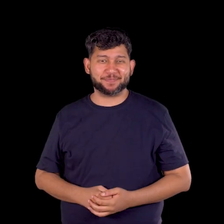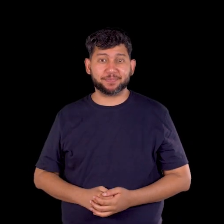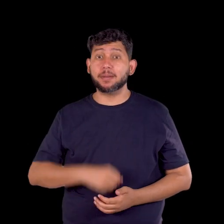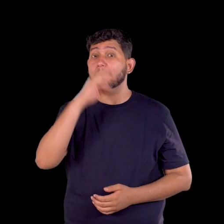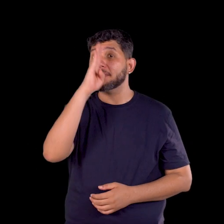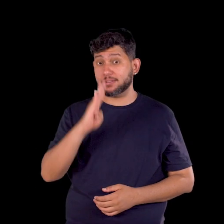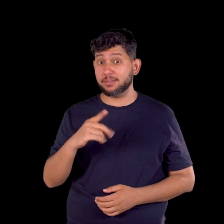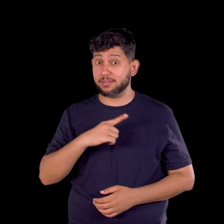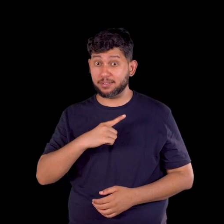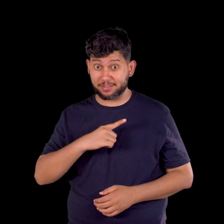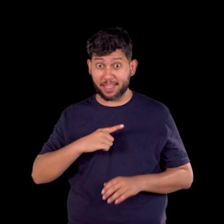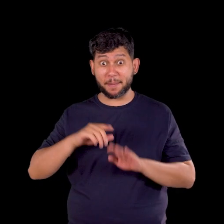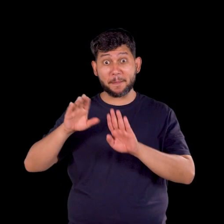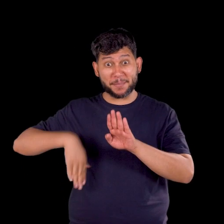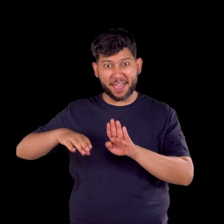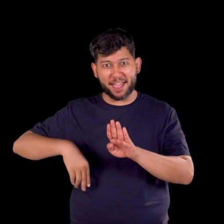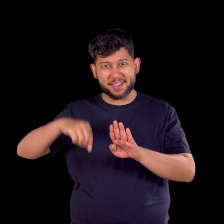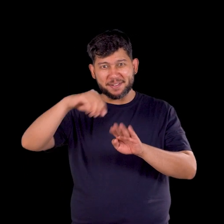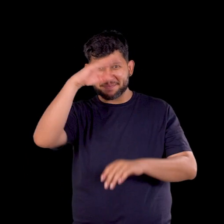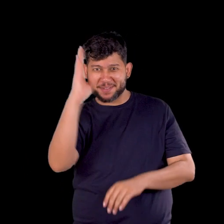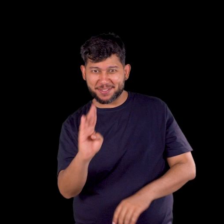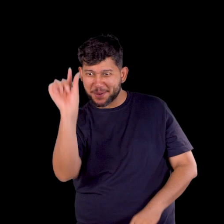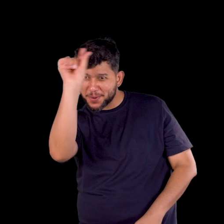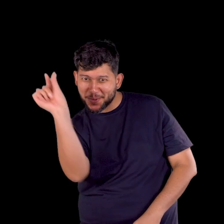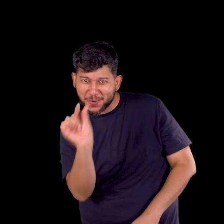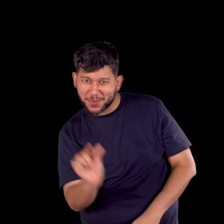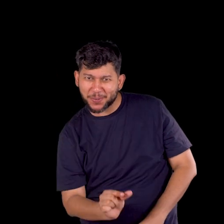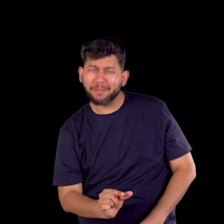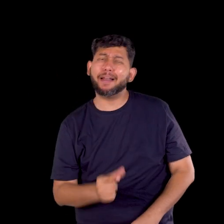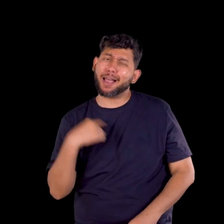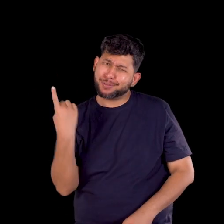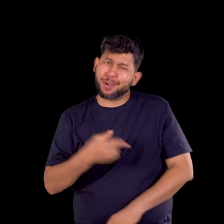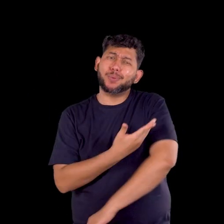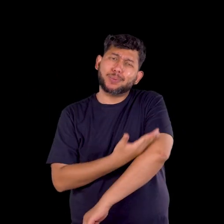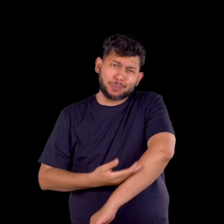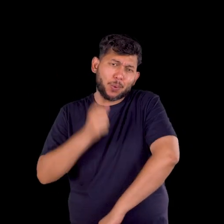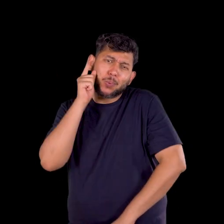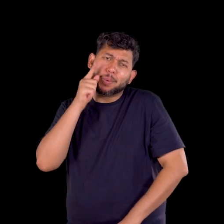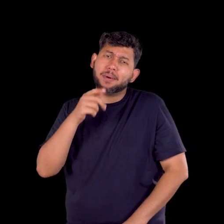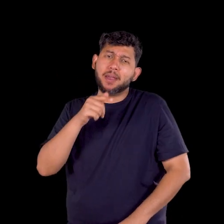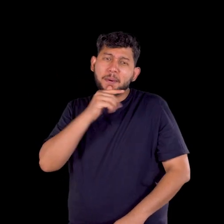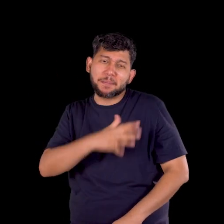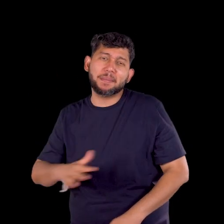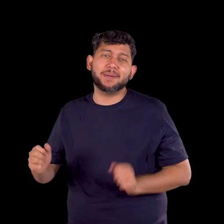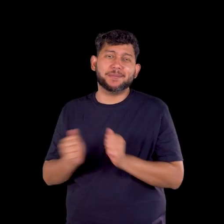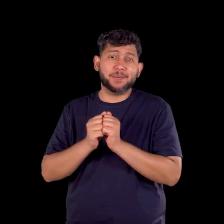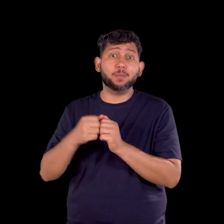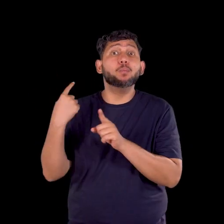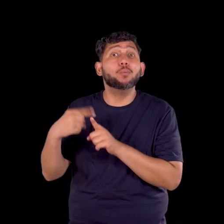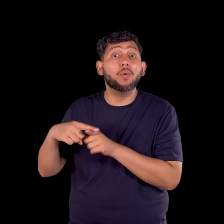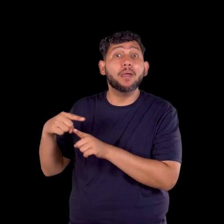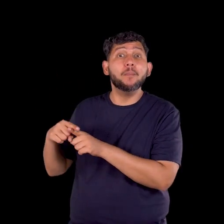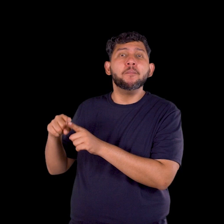com mais de 8 mil quilômetros e uma relação com o mar que vem de longe, sobretudo a partir da chegada de tantos povos pelos portos